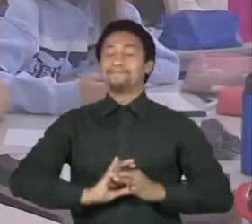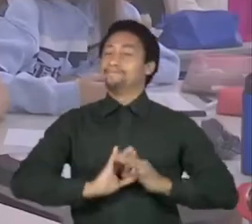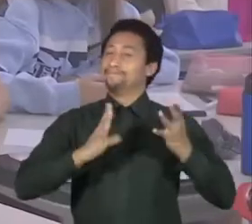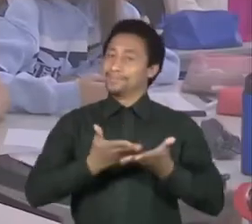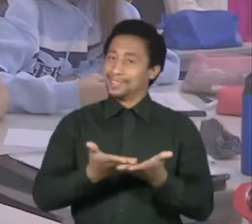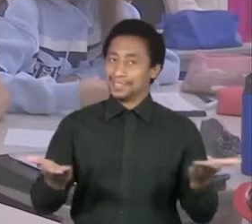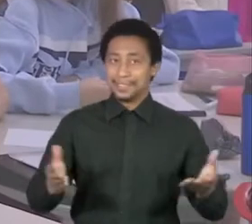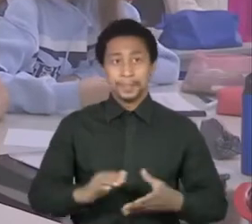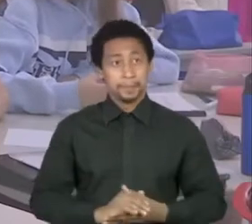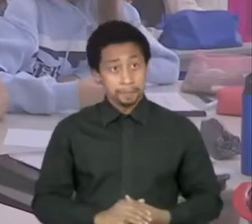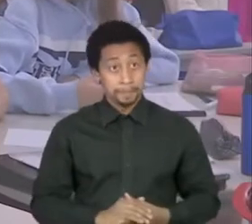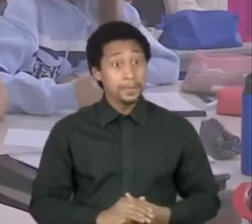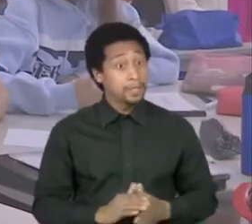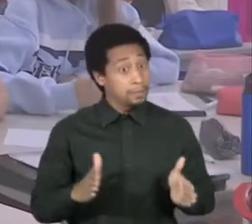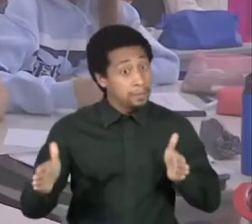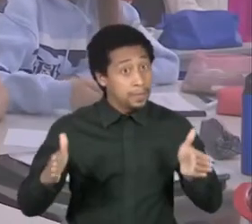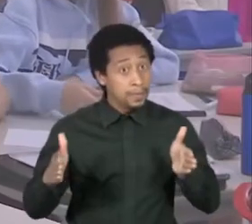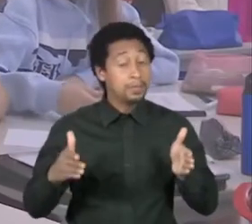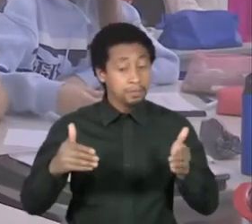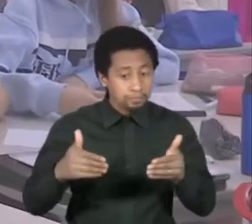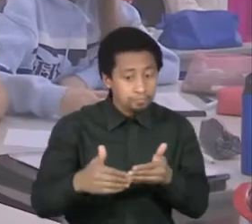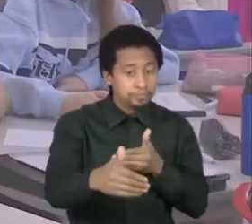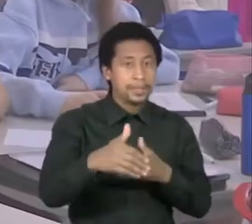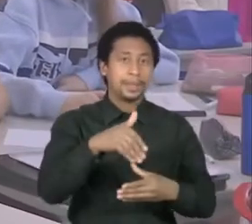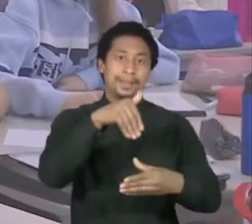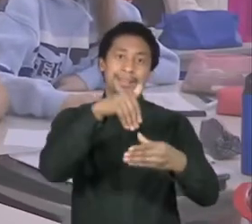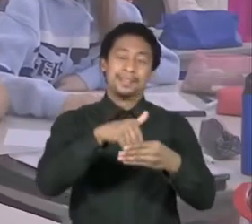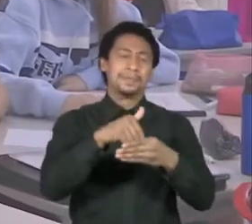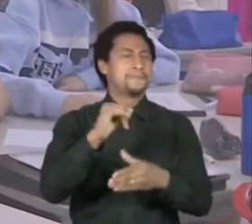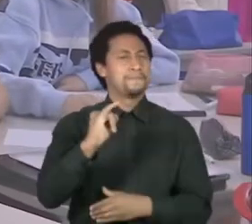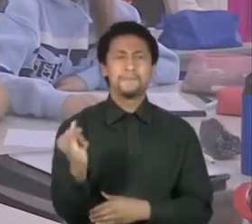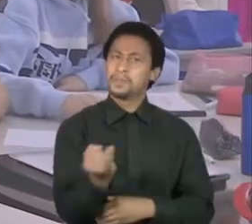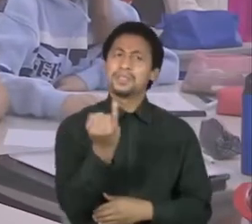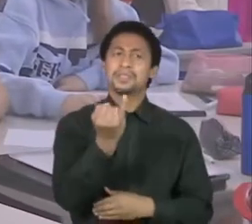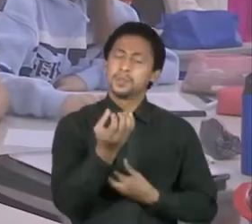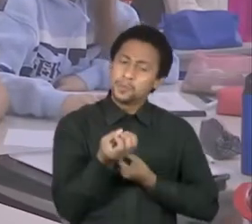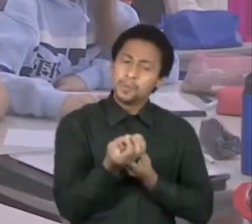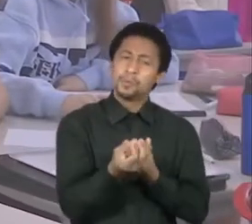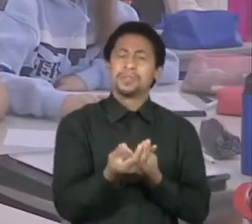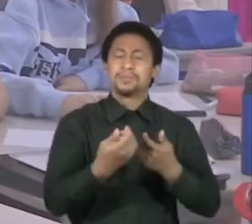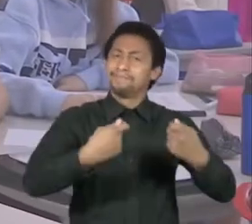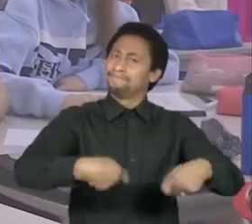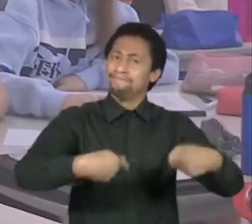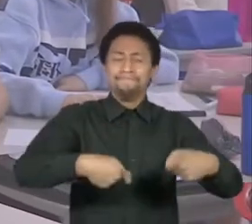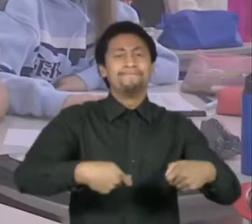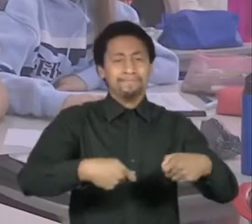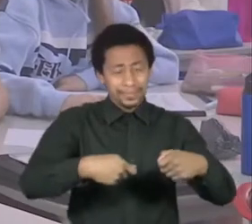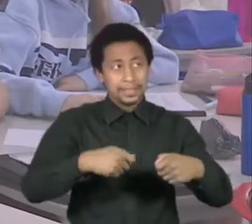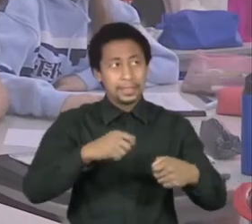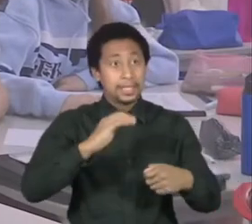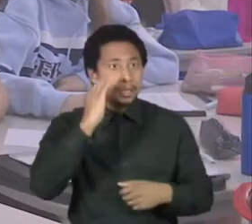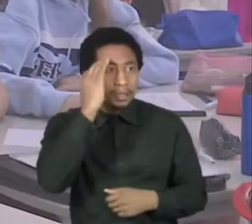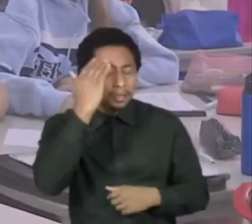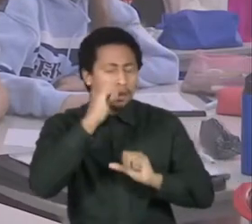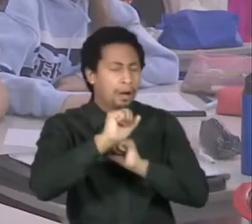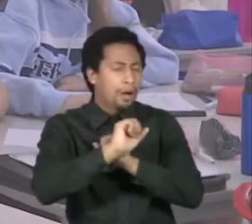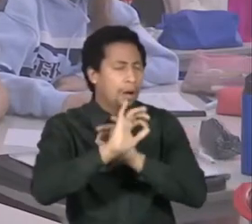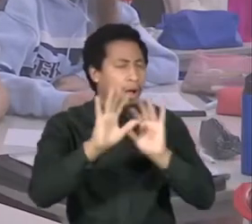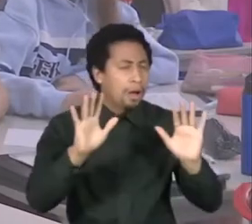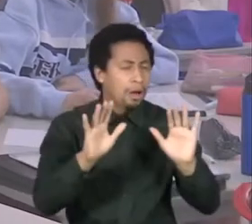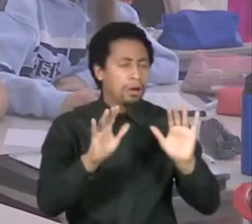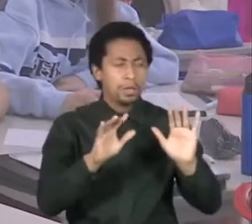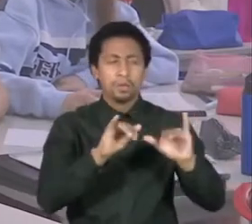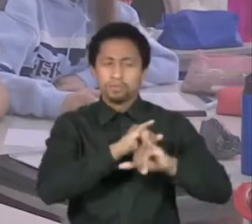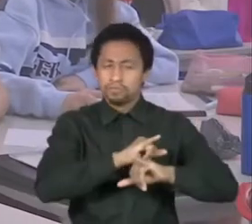mais relevante no ano de eleição, em que a gente depende das informações e a gente precisa também entender quando a gente está diante